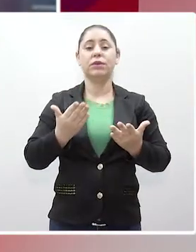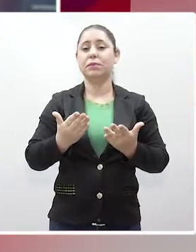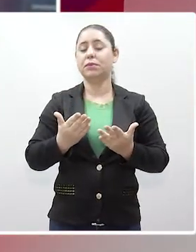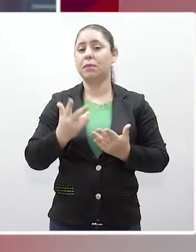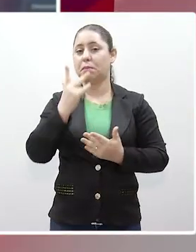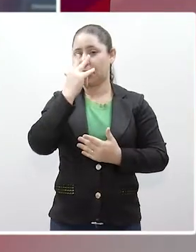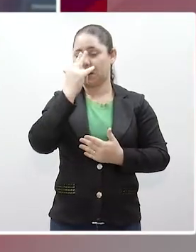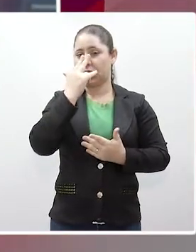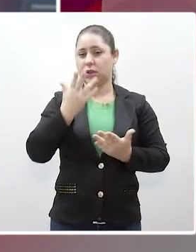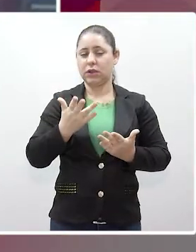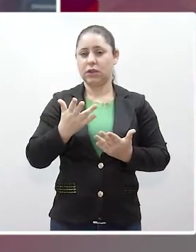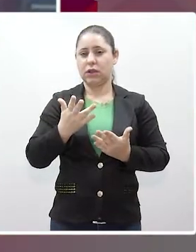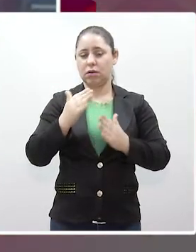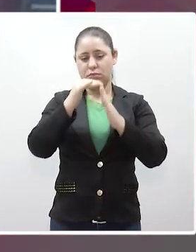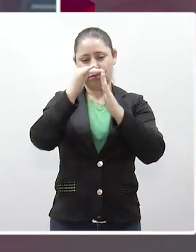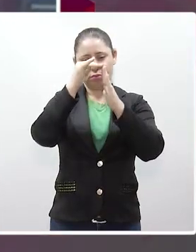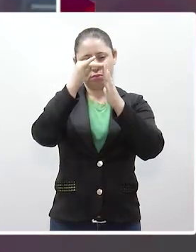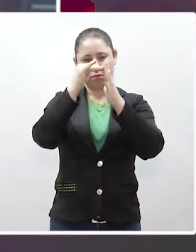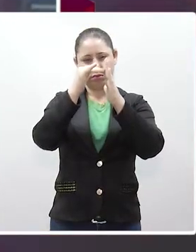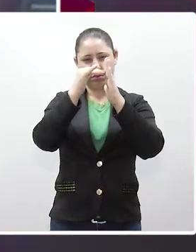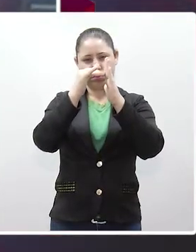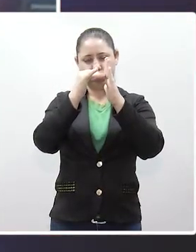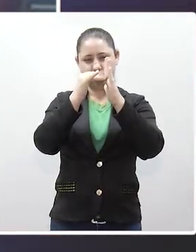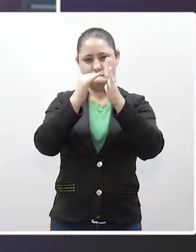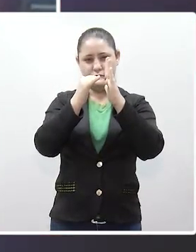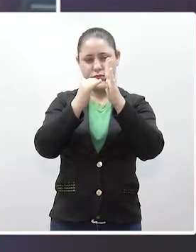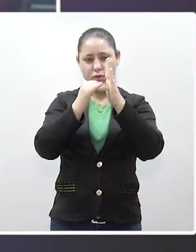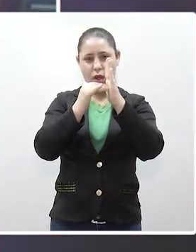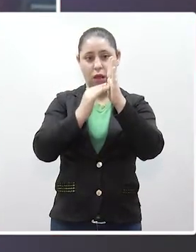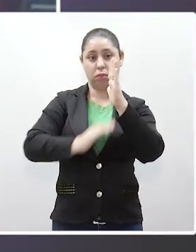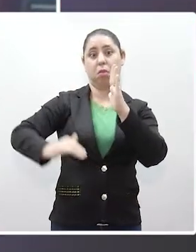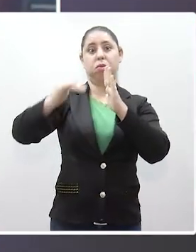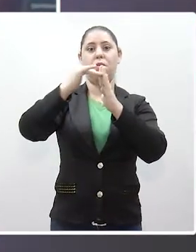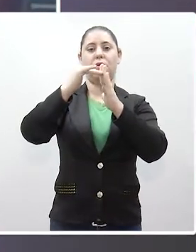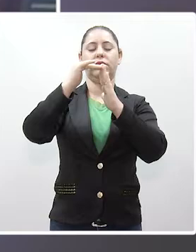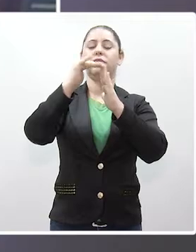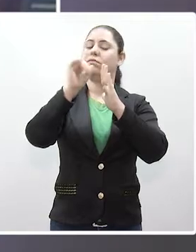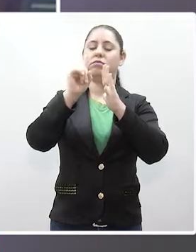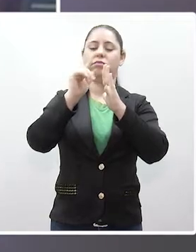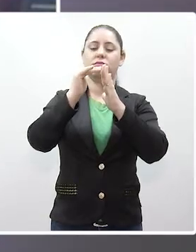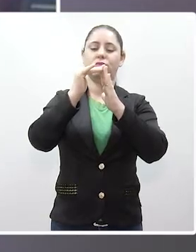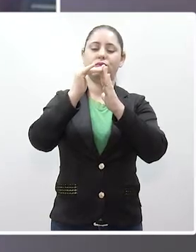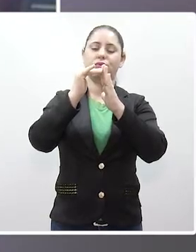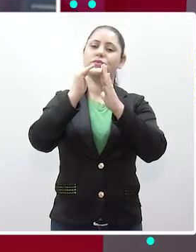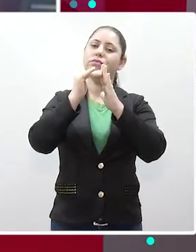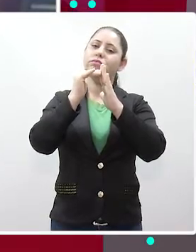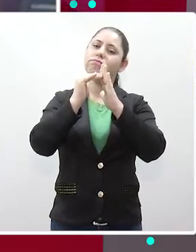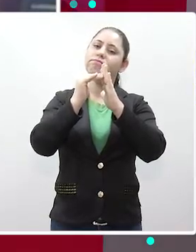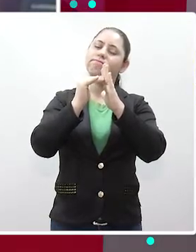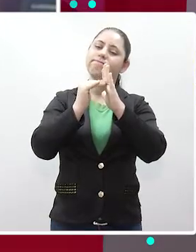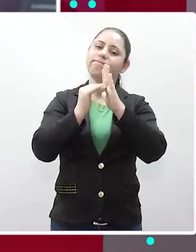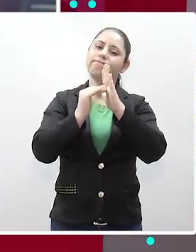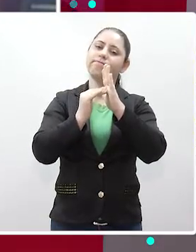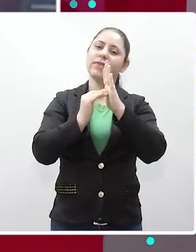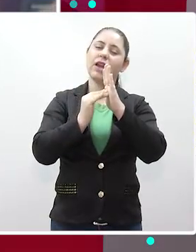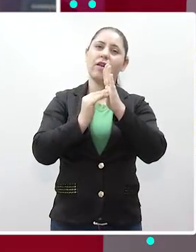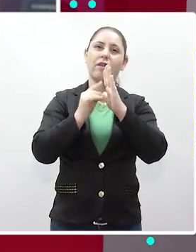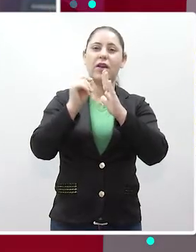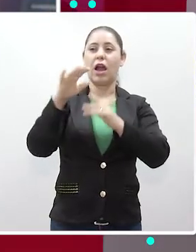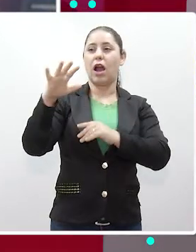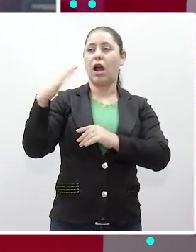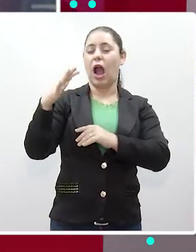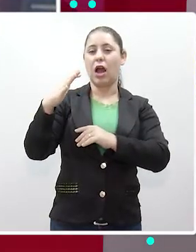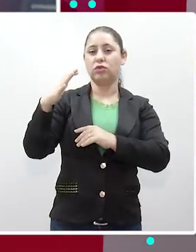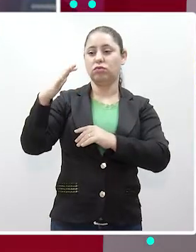aí uma diminuição no ímpeto da alta, tá entendendo? Não é necessariamente que os preços